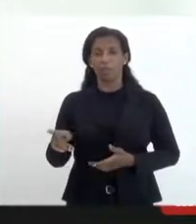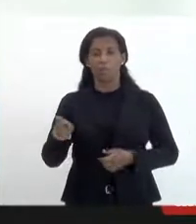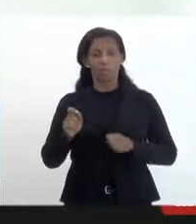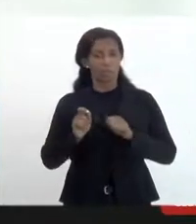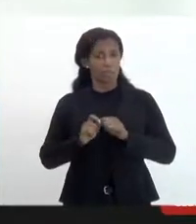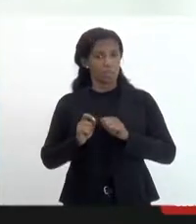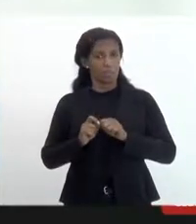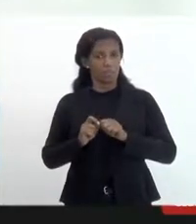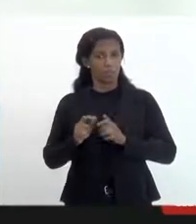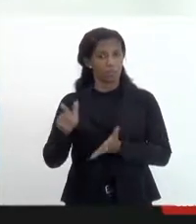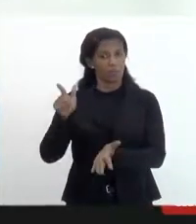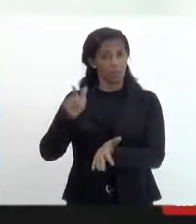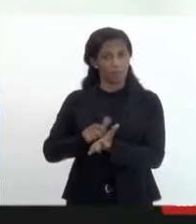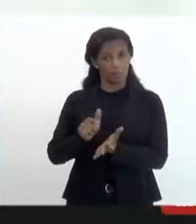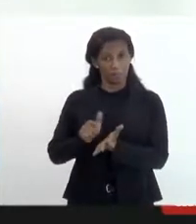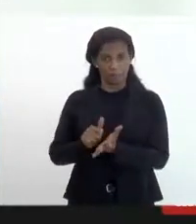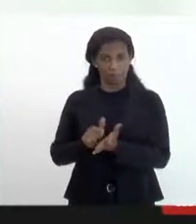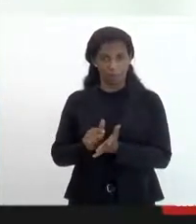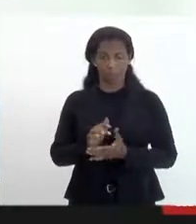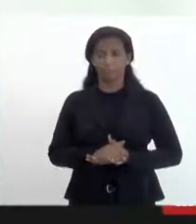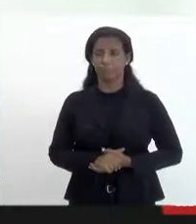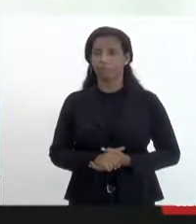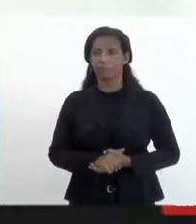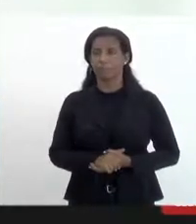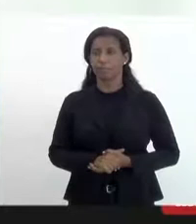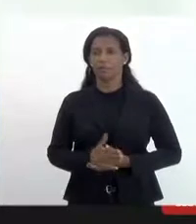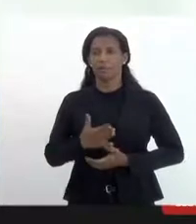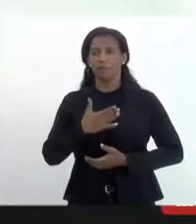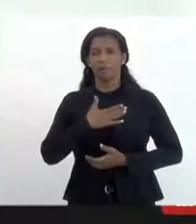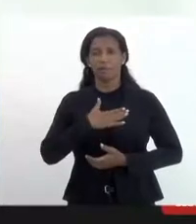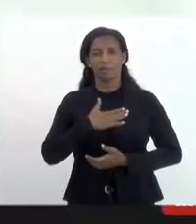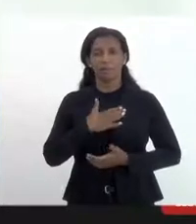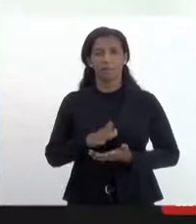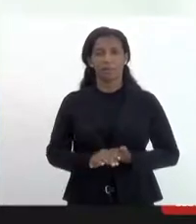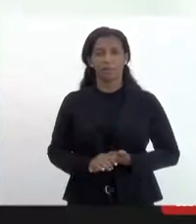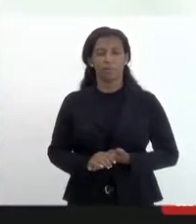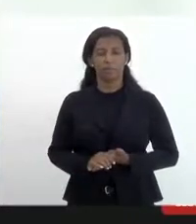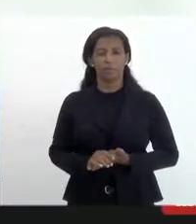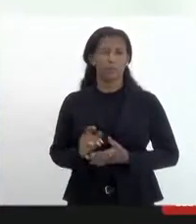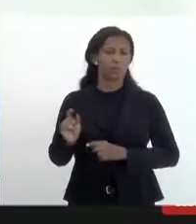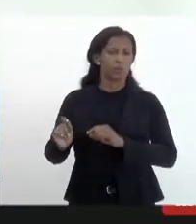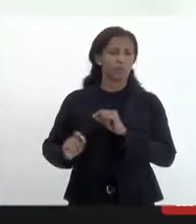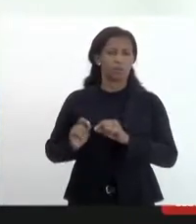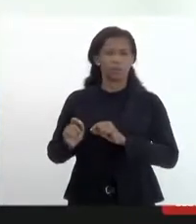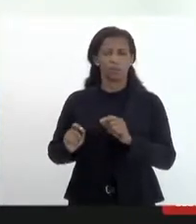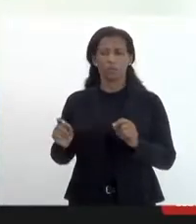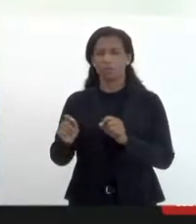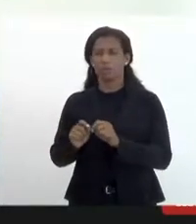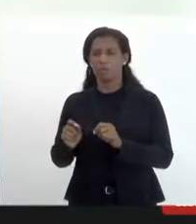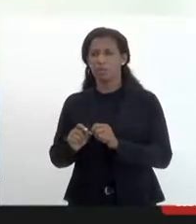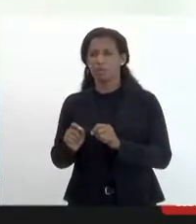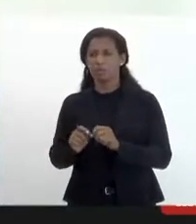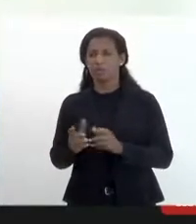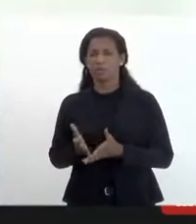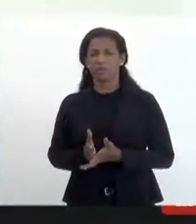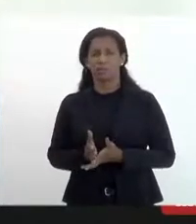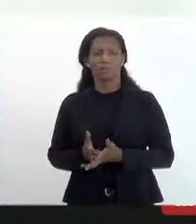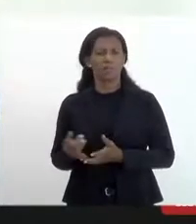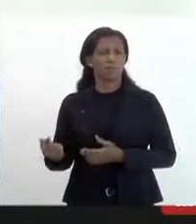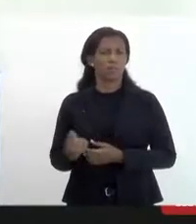faz no papel. Para mim, também se faz verbalmente quando isso é dito